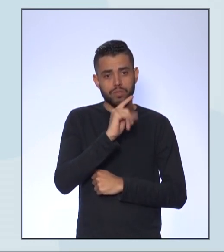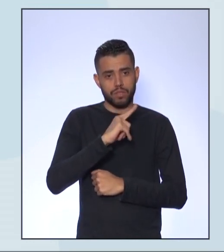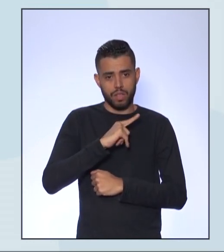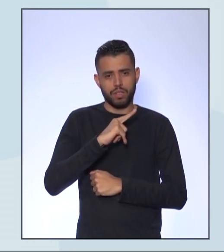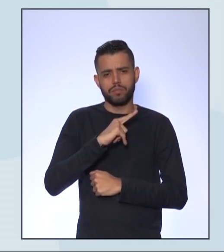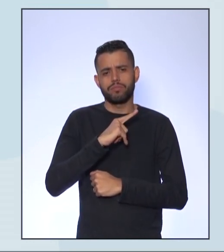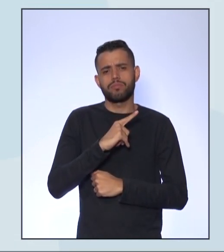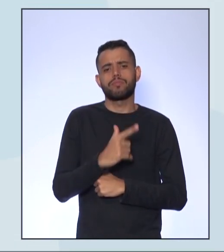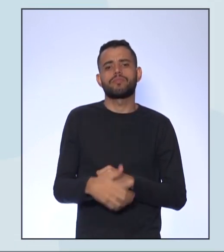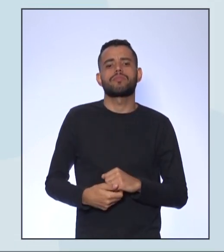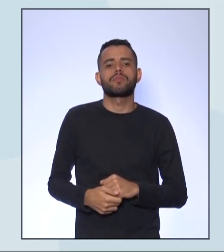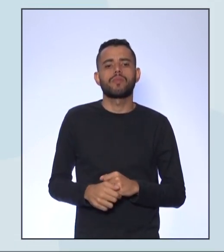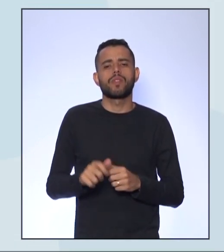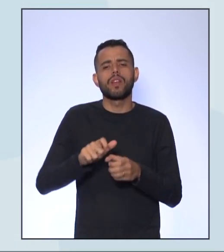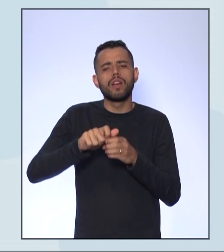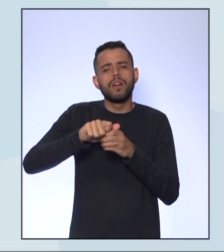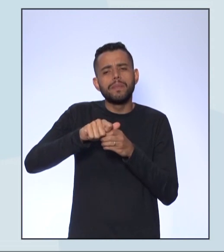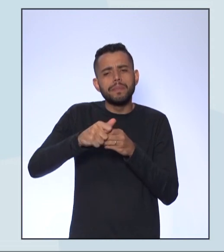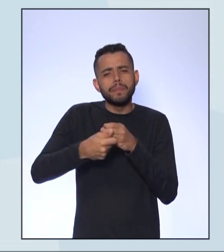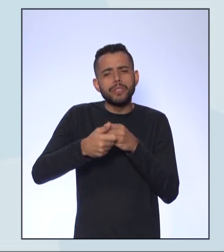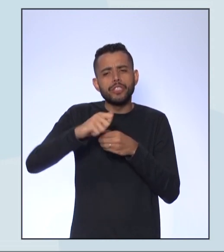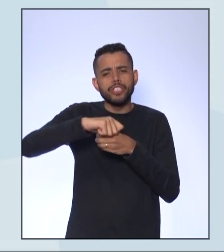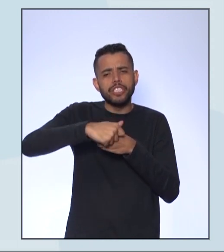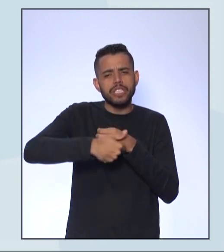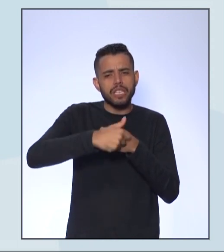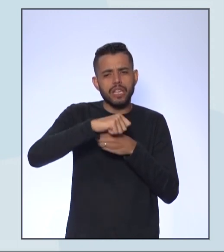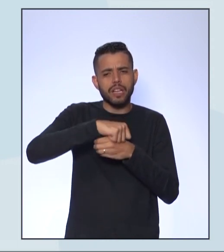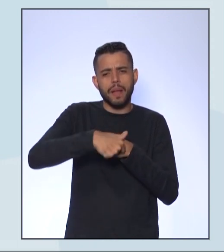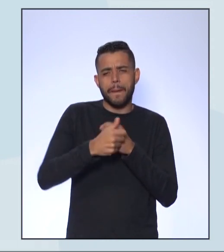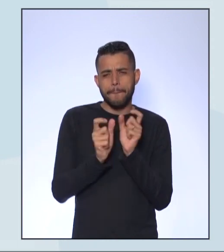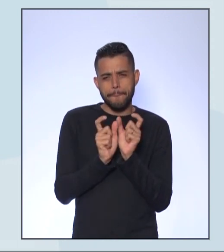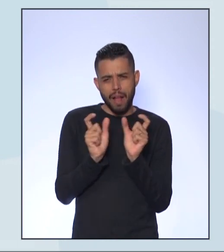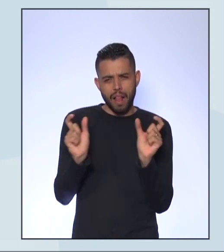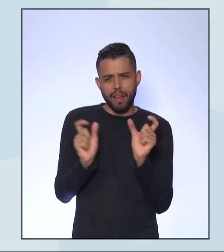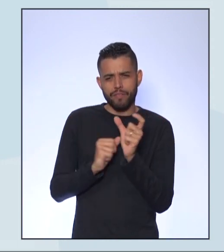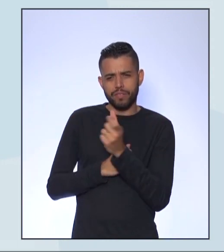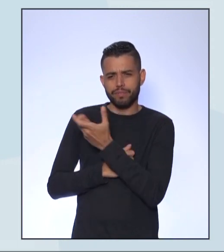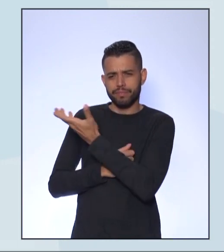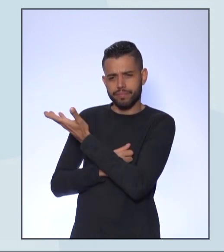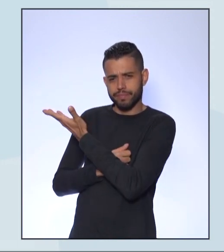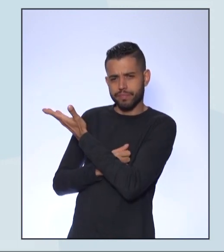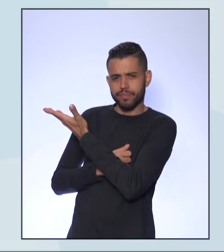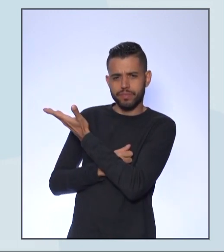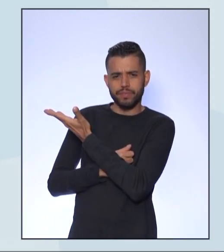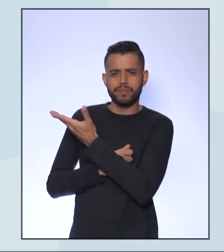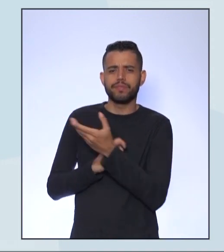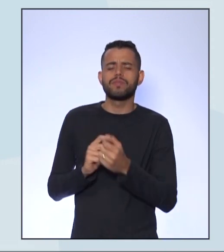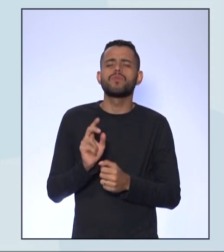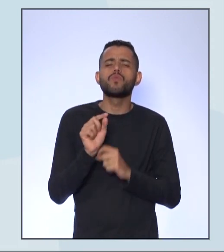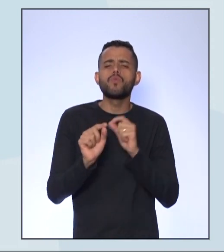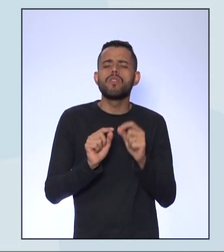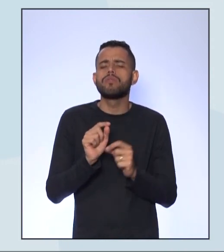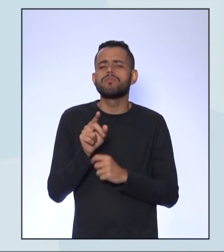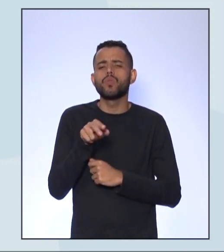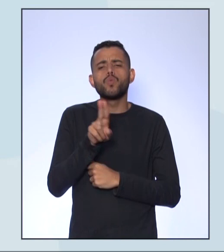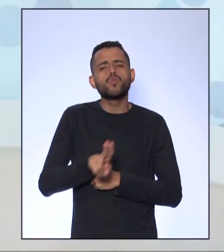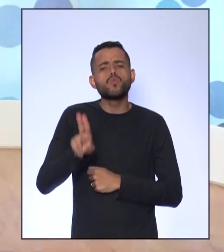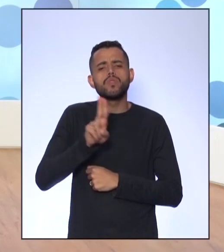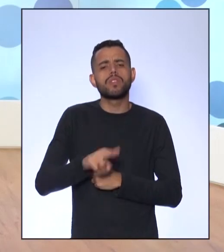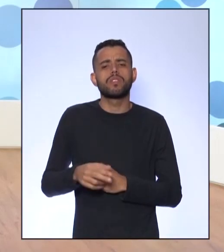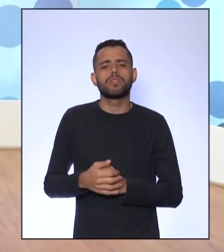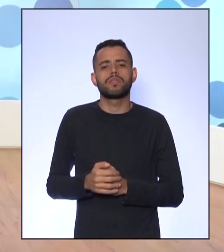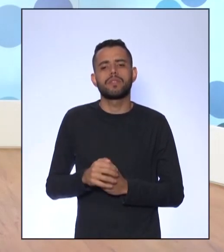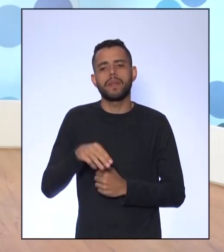bem comum: mexerica, bergamota, tangerina. Sim. Qual que você costuma falar, professor Mauro? Eu costumo